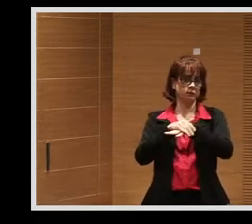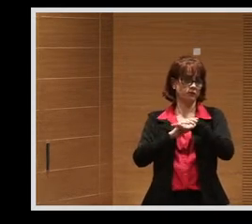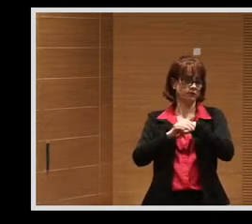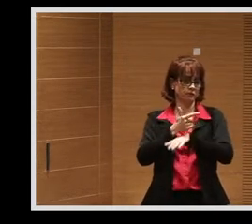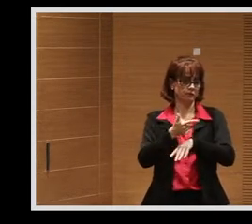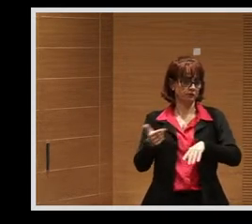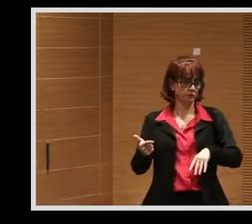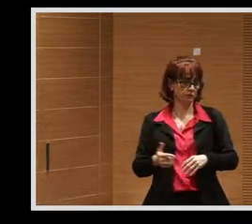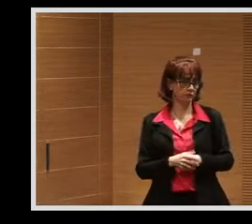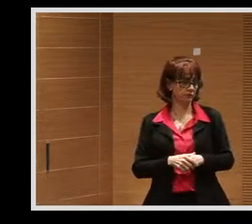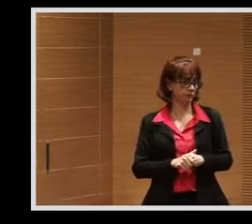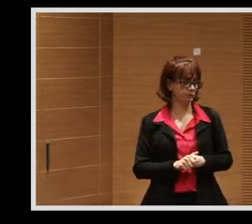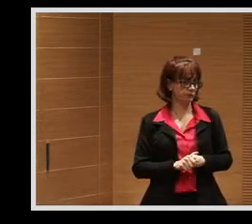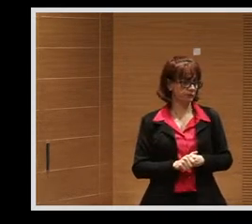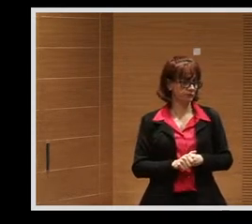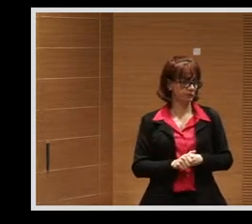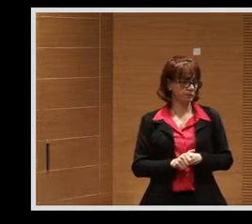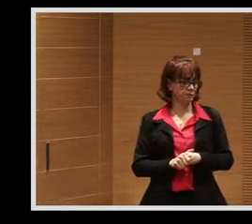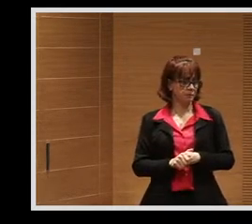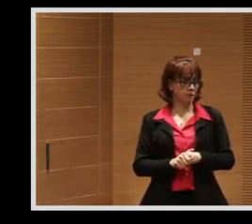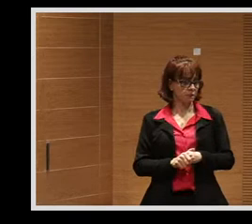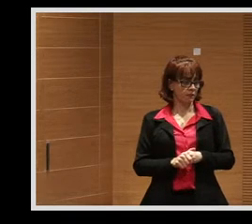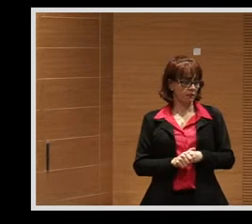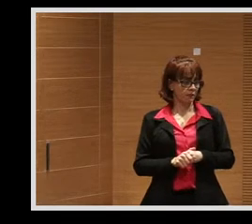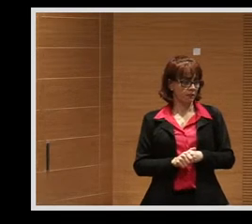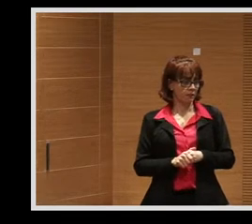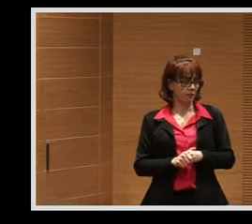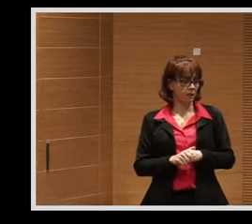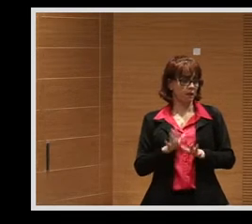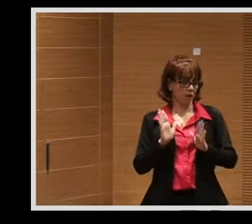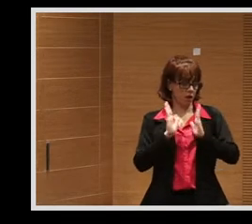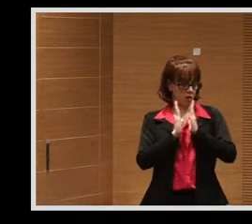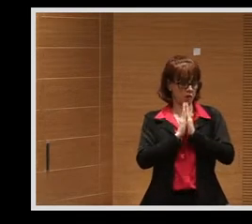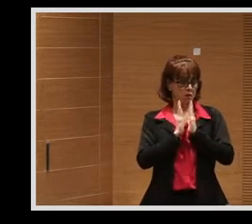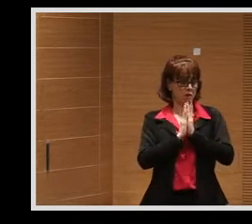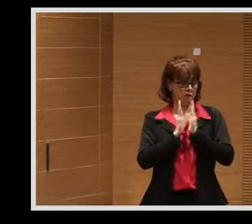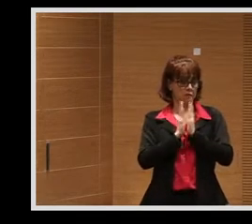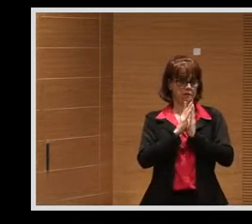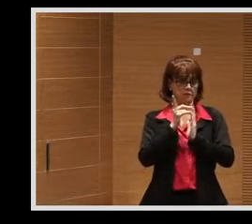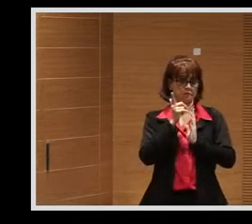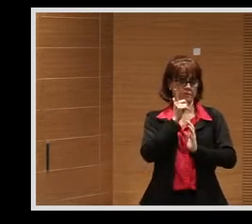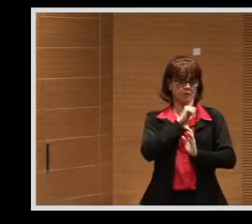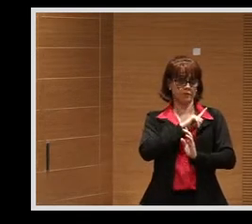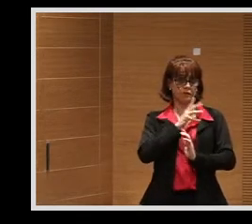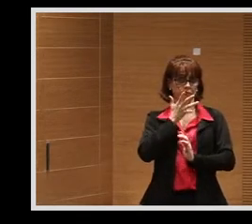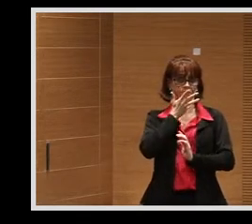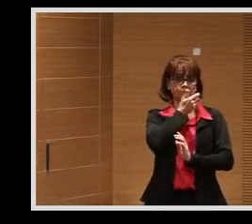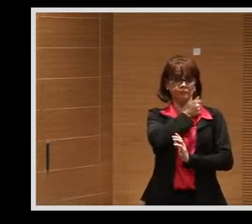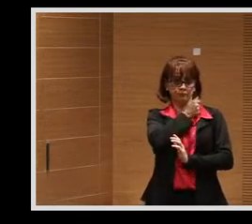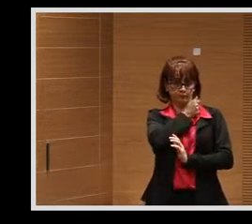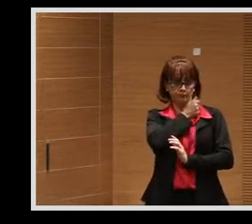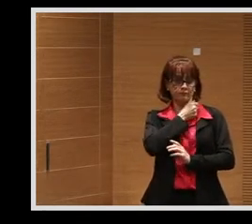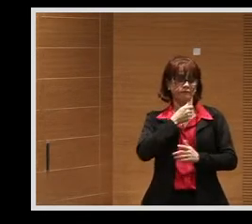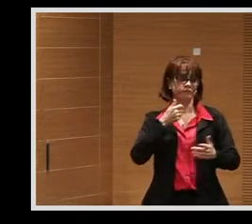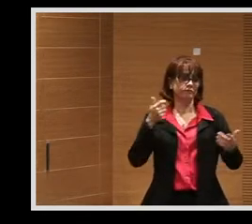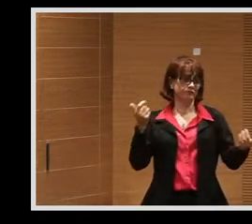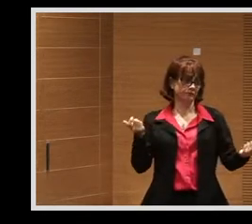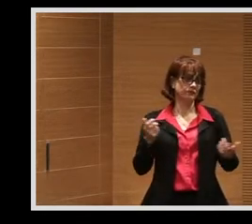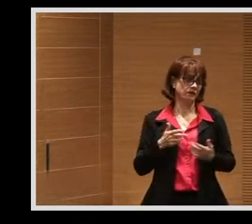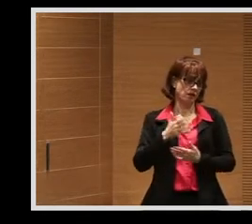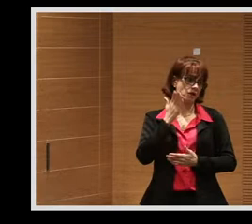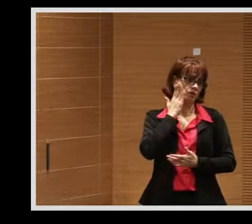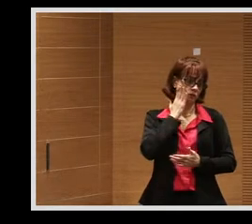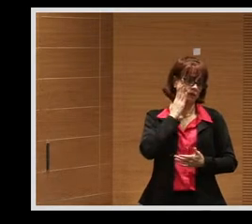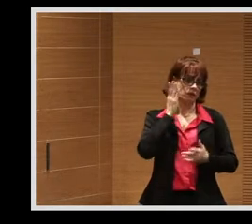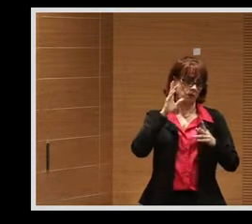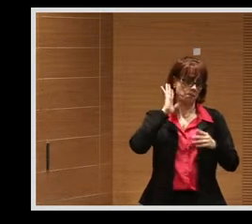aí. Reze para sair, né? Uma expressão meio pessimista aí dos nossos enfrentamentos, das